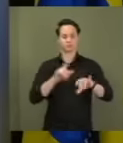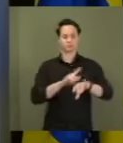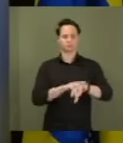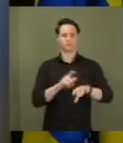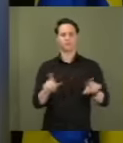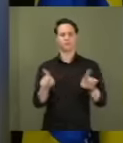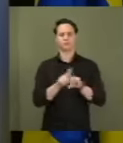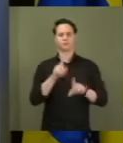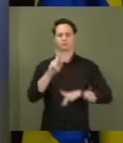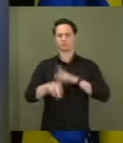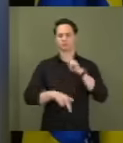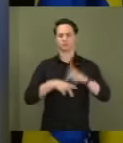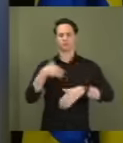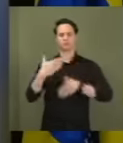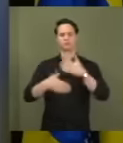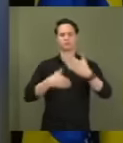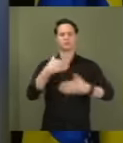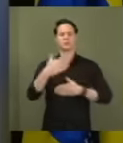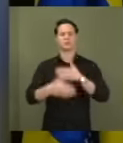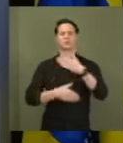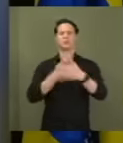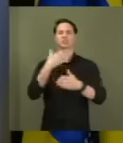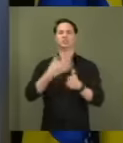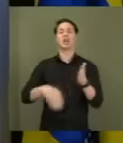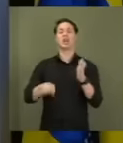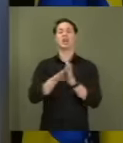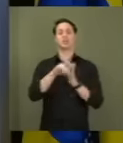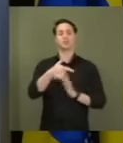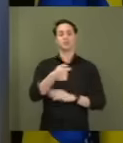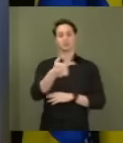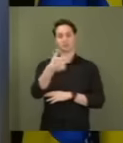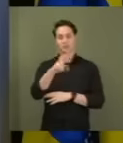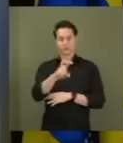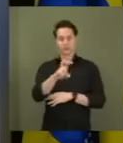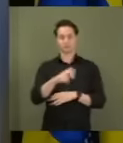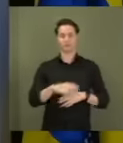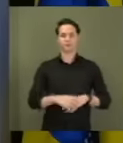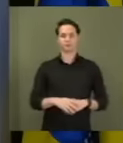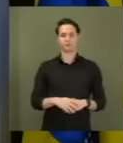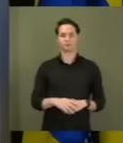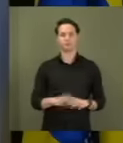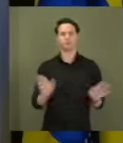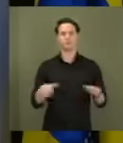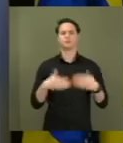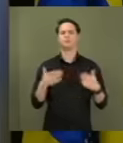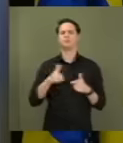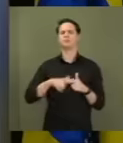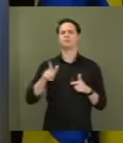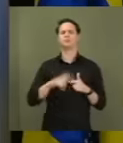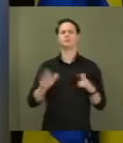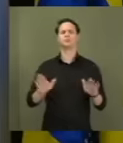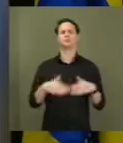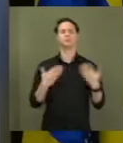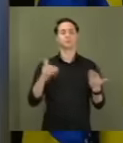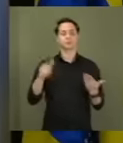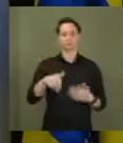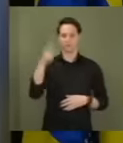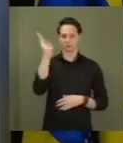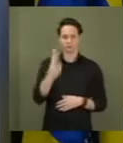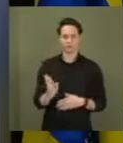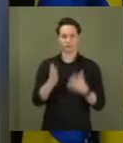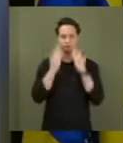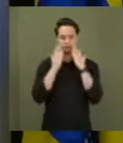população somente em 2025. O problema é que o Brasil